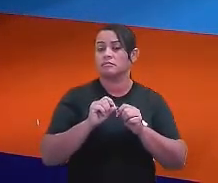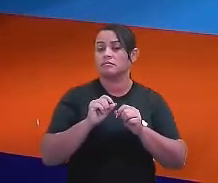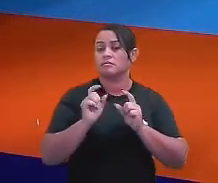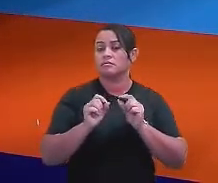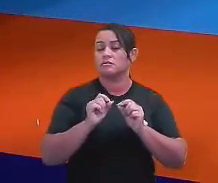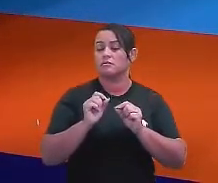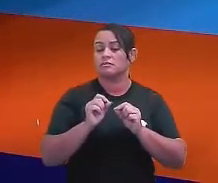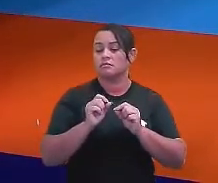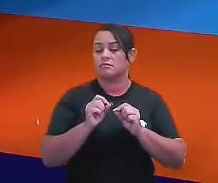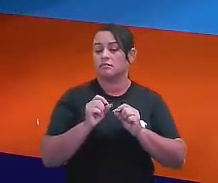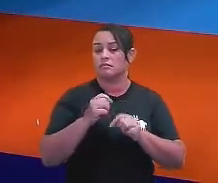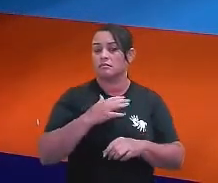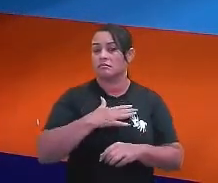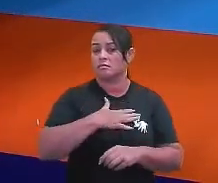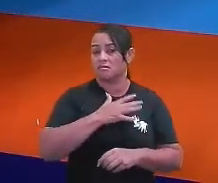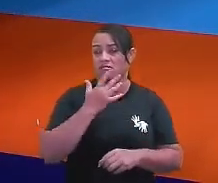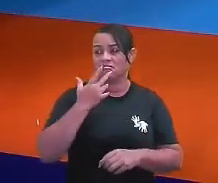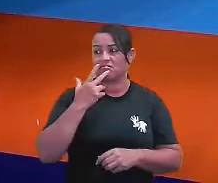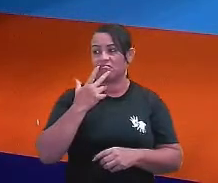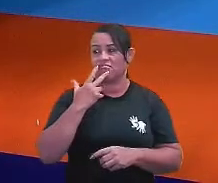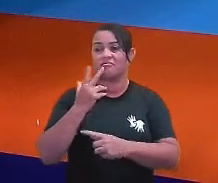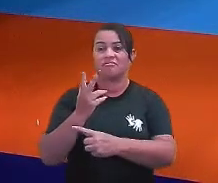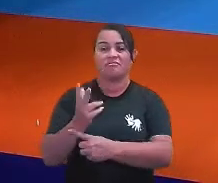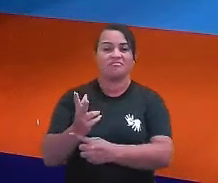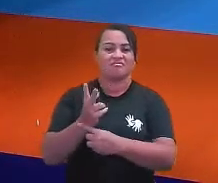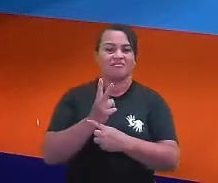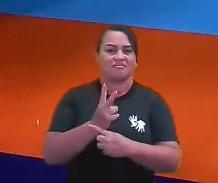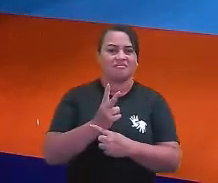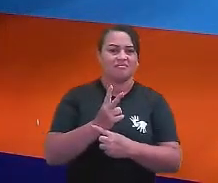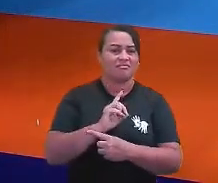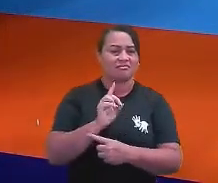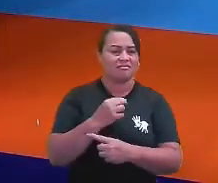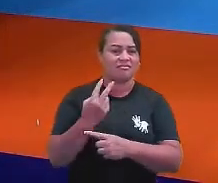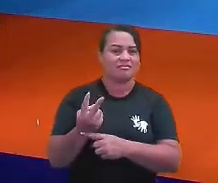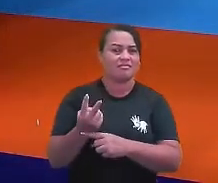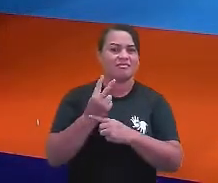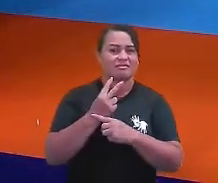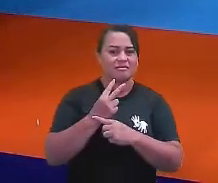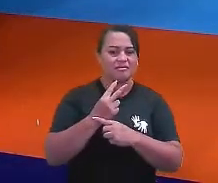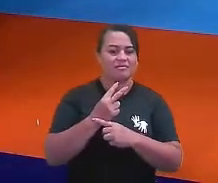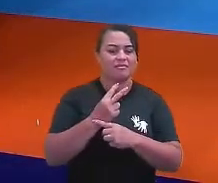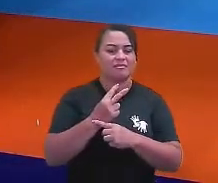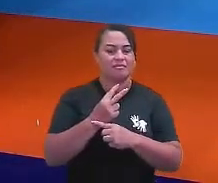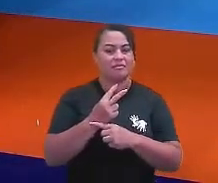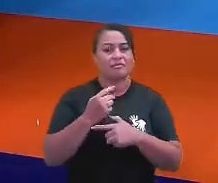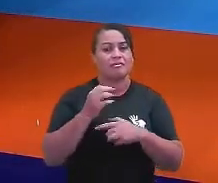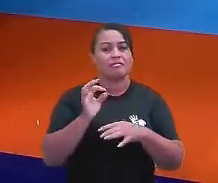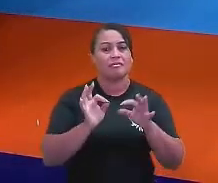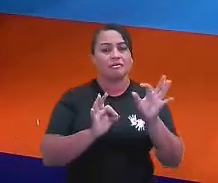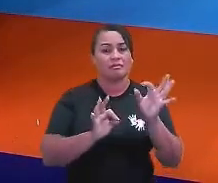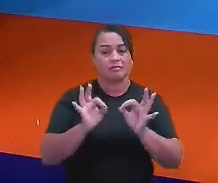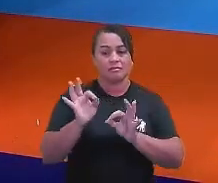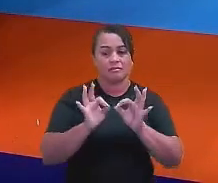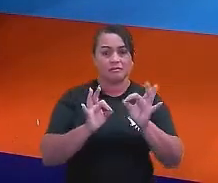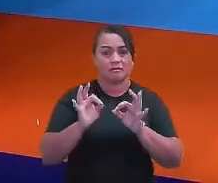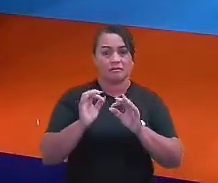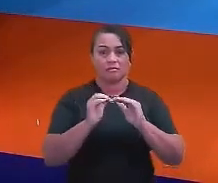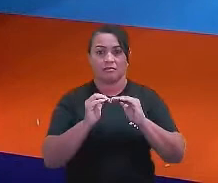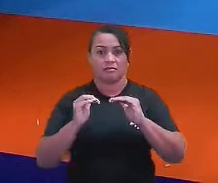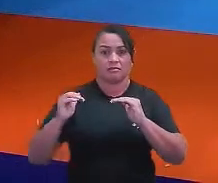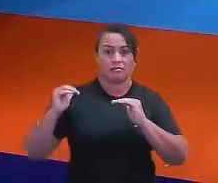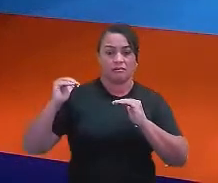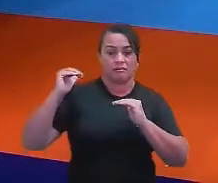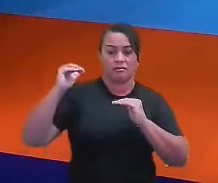né? Eu não gosto de dizer esse pegar emprestado, porque a gente não pega emprestado. A gente vai para uma ordem superior,